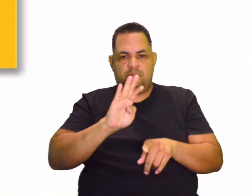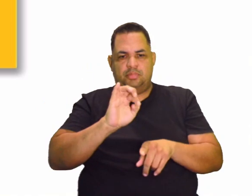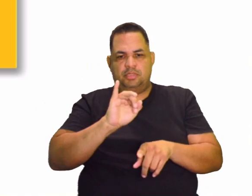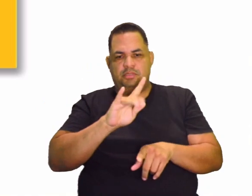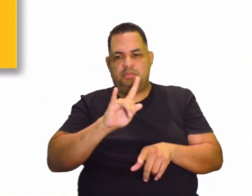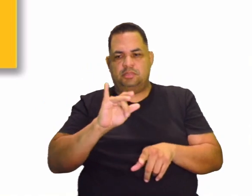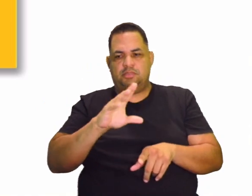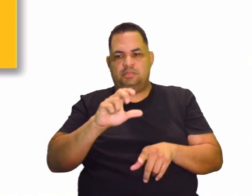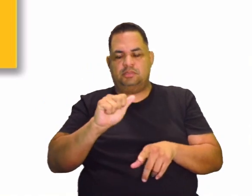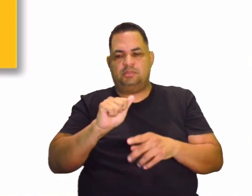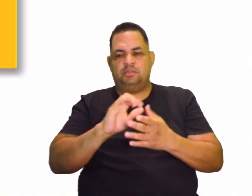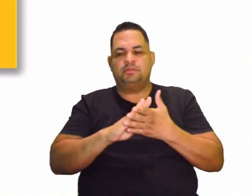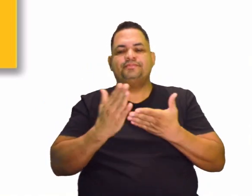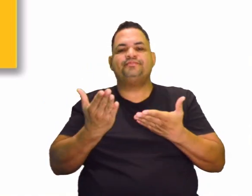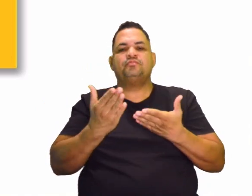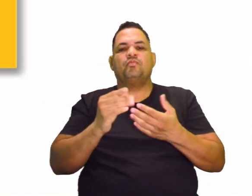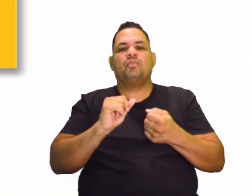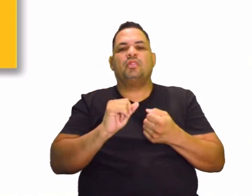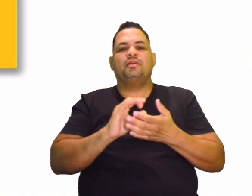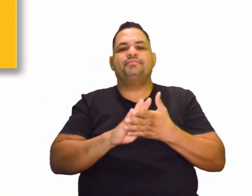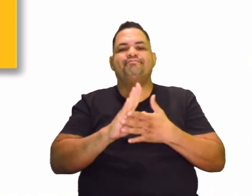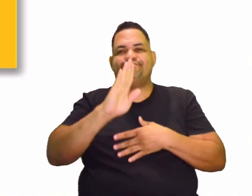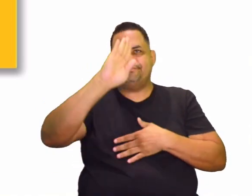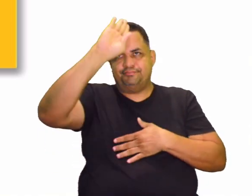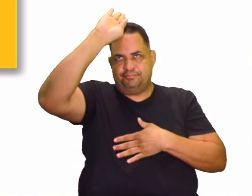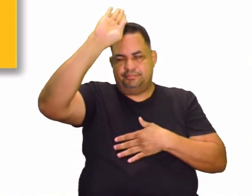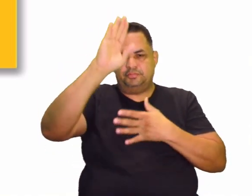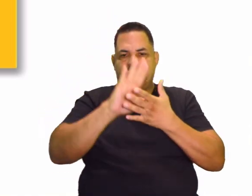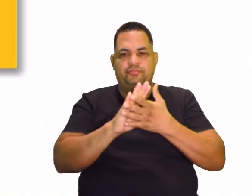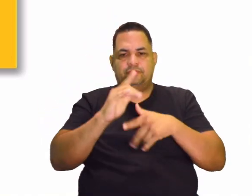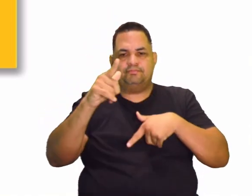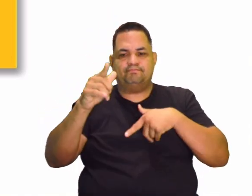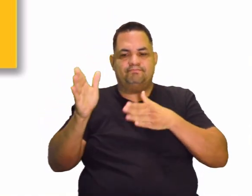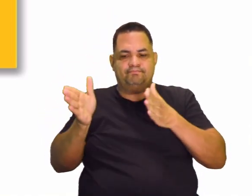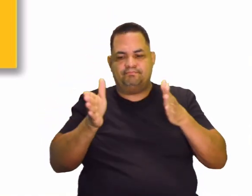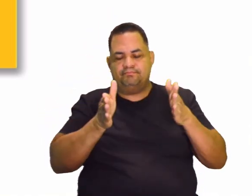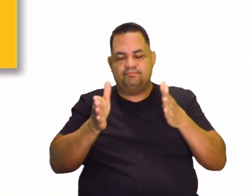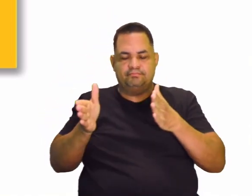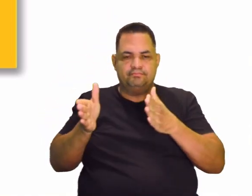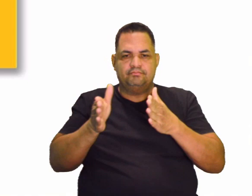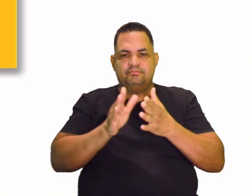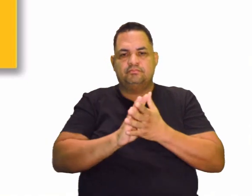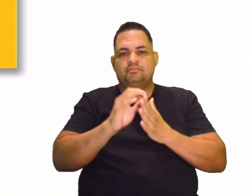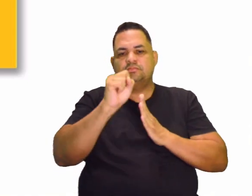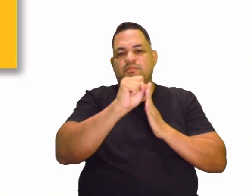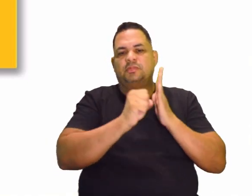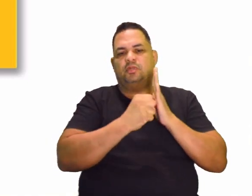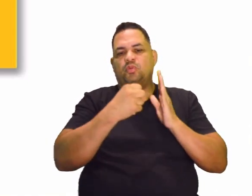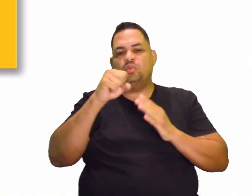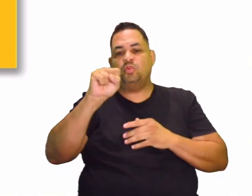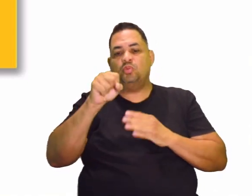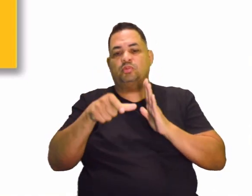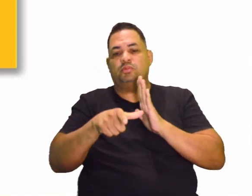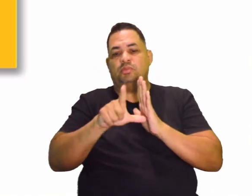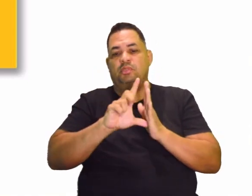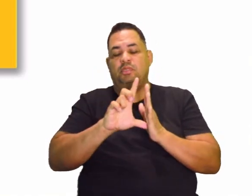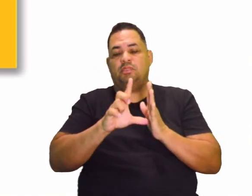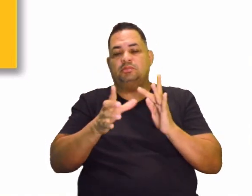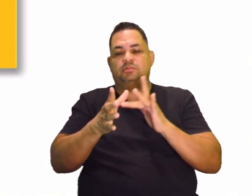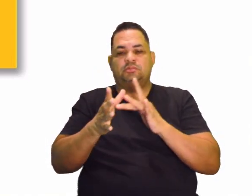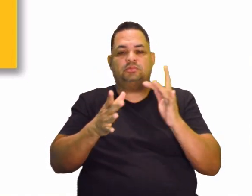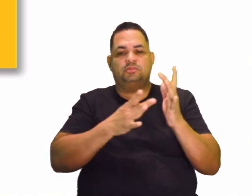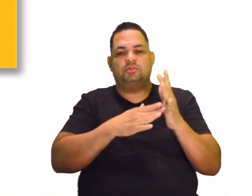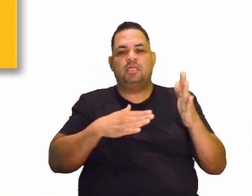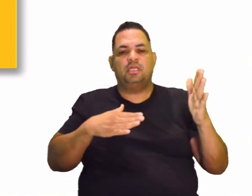produzida durante o período do Império Romano, nos séculos 8 a.C., até o século 4 depois